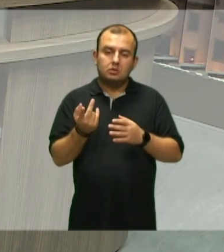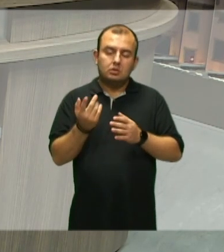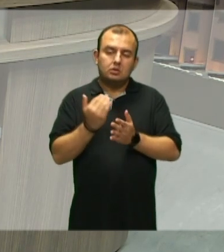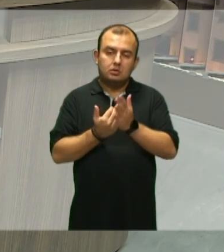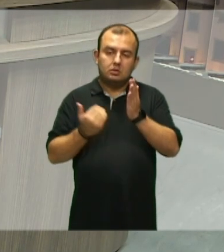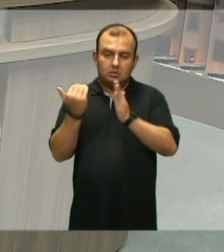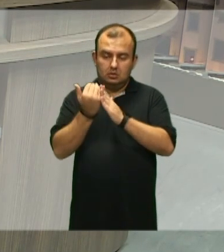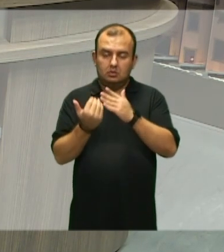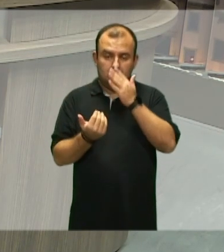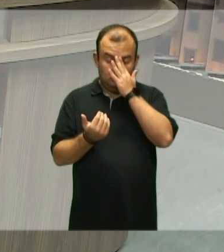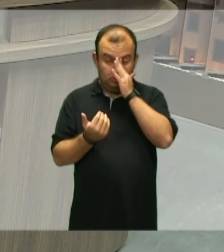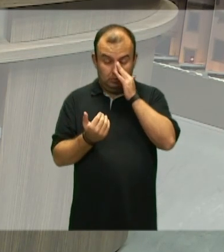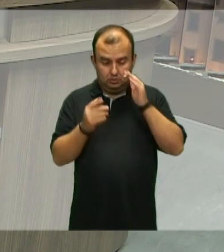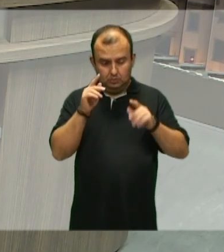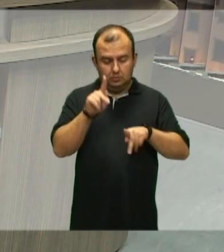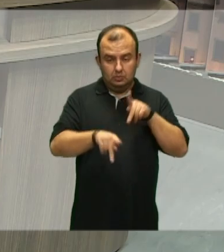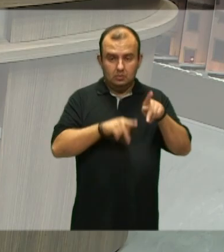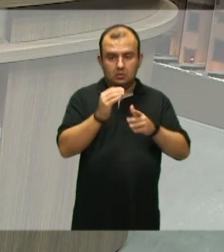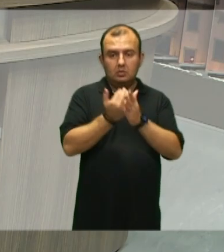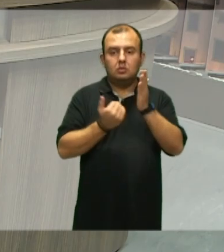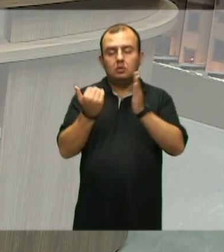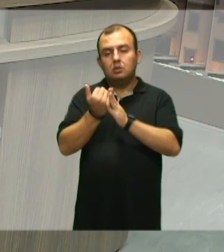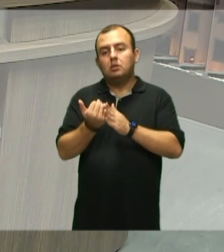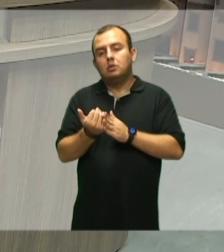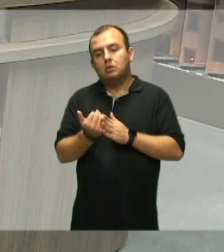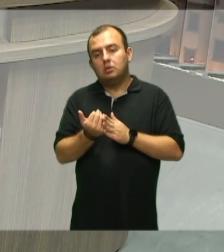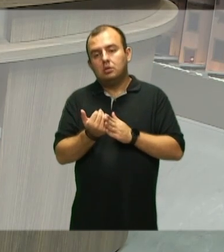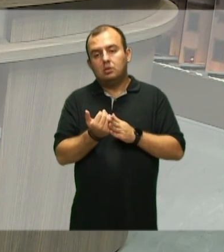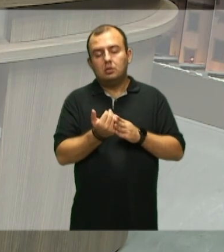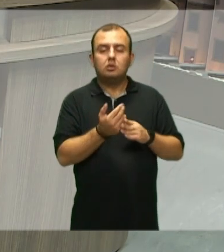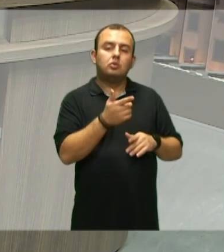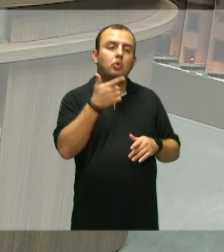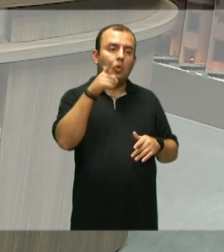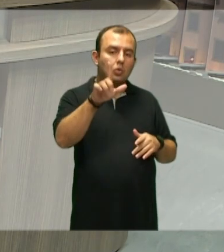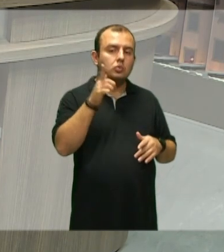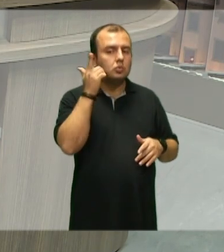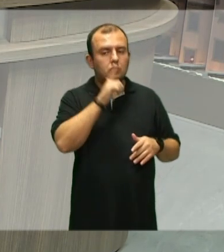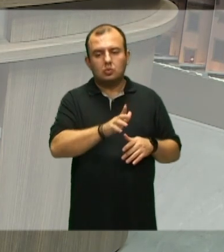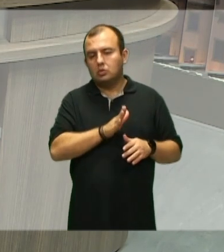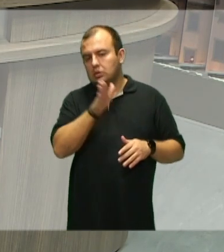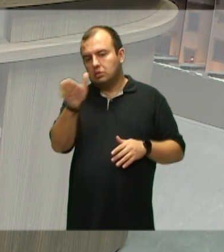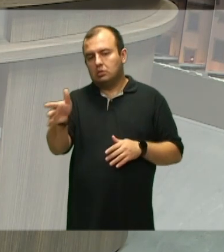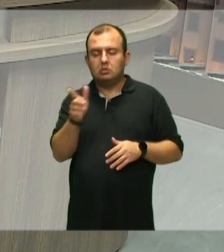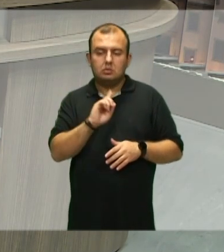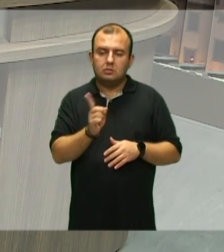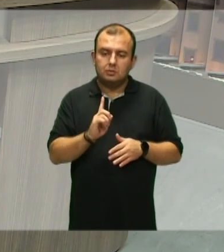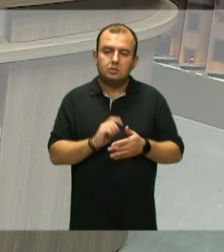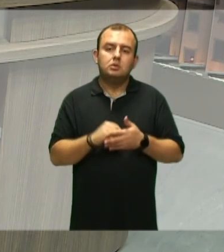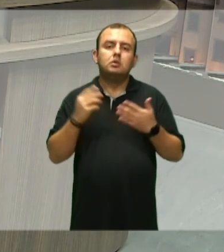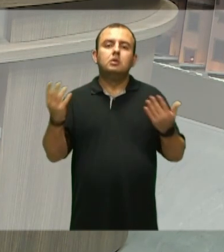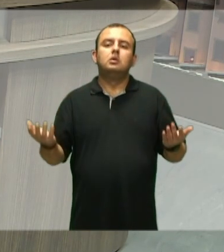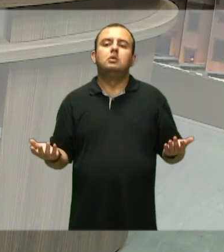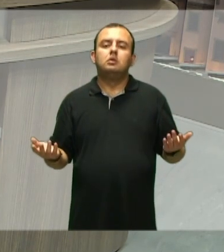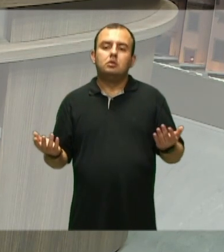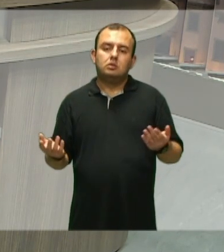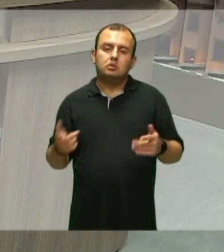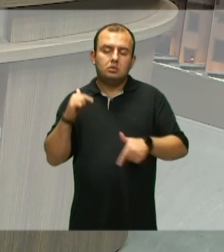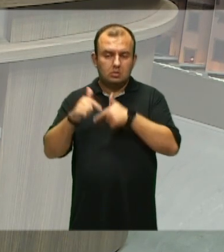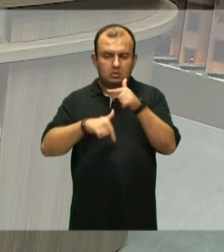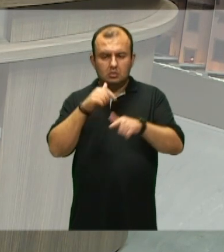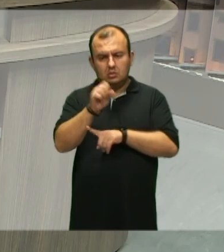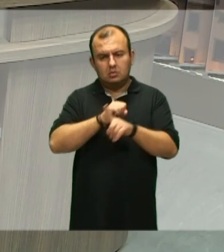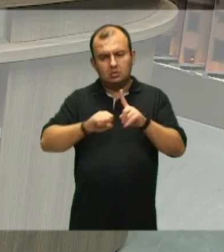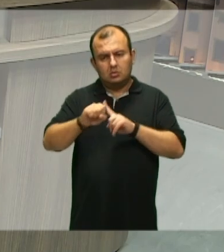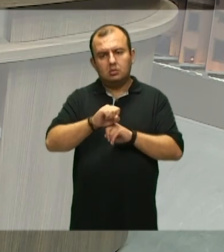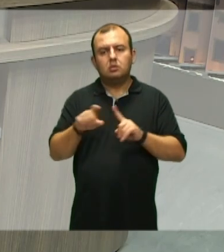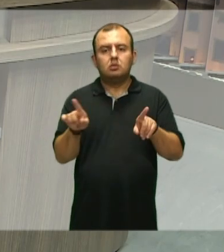mais camadas da população e normalmente as que de outra forma não teriam, né? Então, é um serviço social